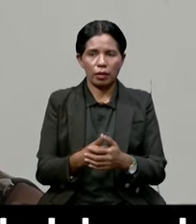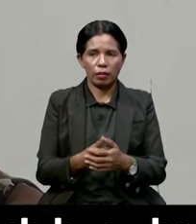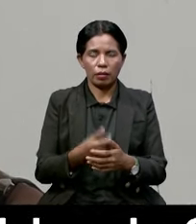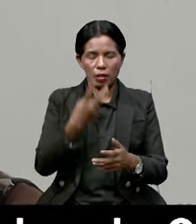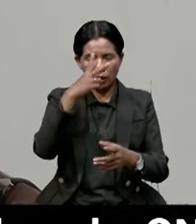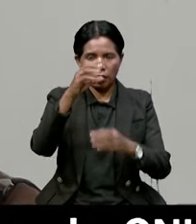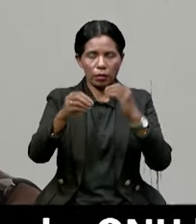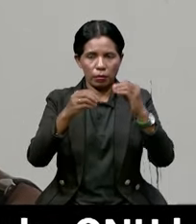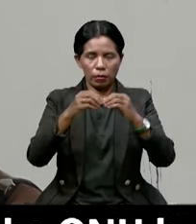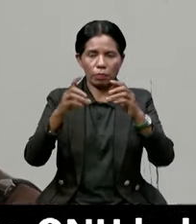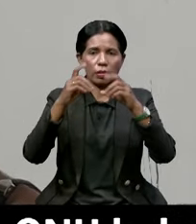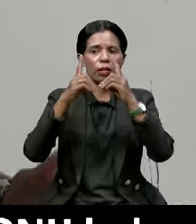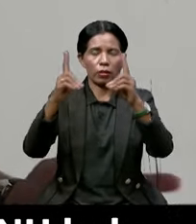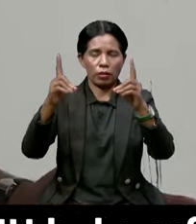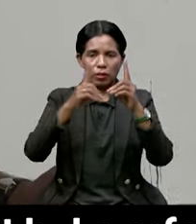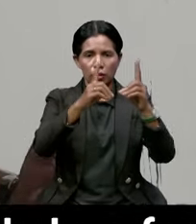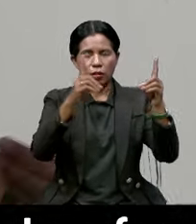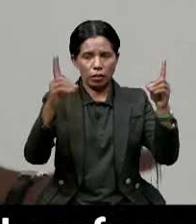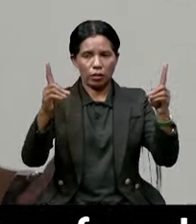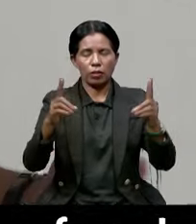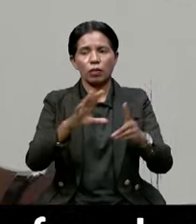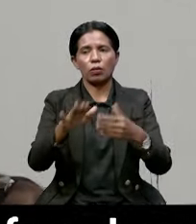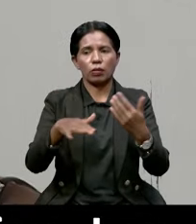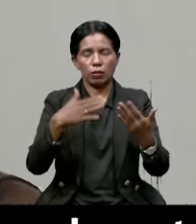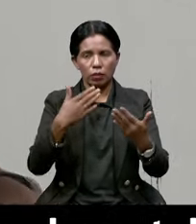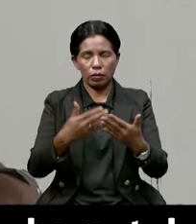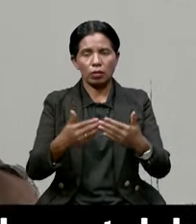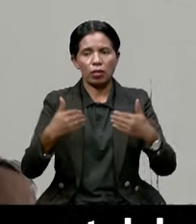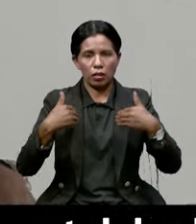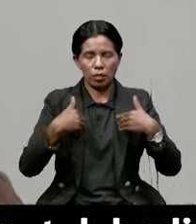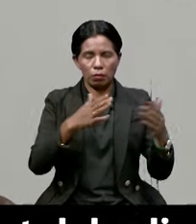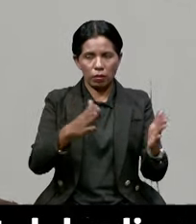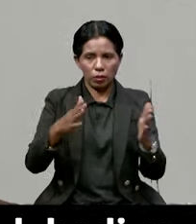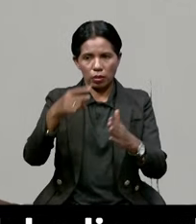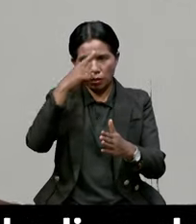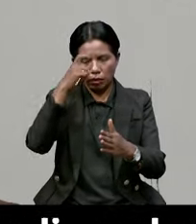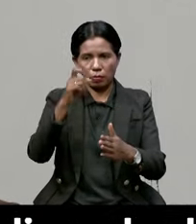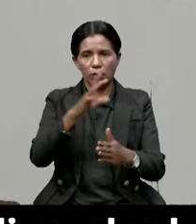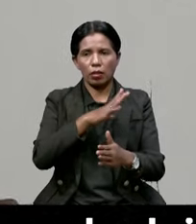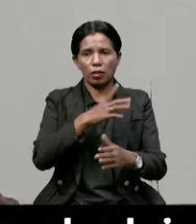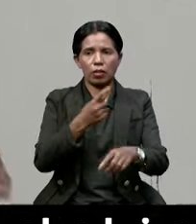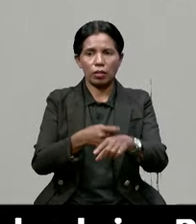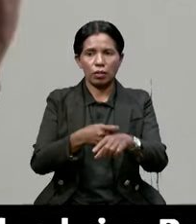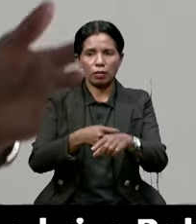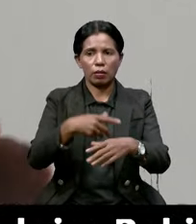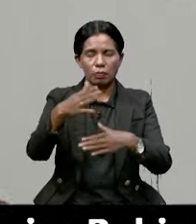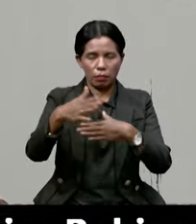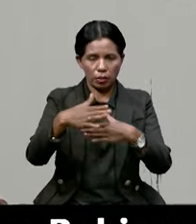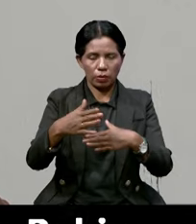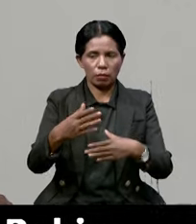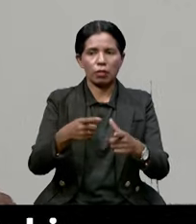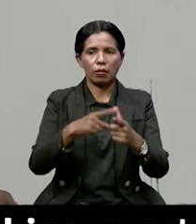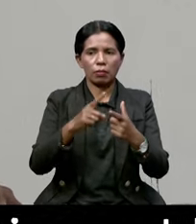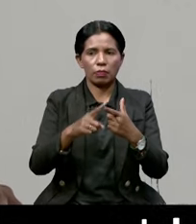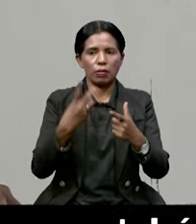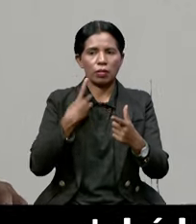decoração, decorar-se que a boa ser nejoto, né? Se é processo em Laran, também né? Só é em tempo, né? Bebê-se que depois para quitar ele